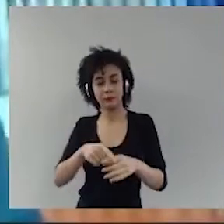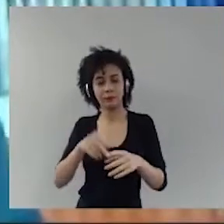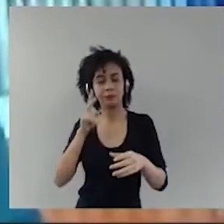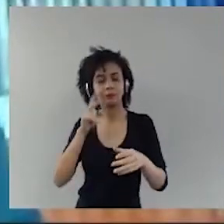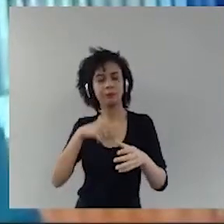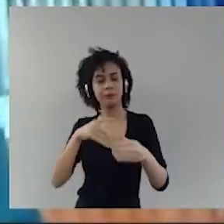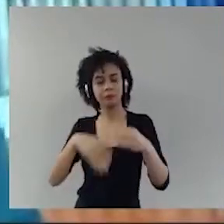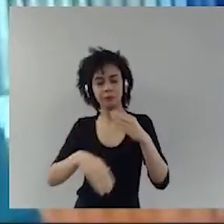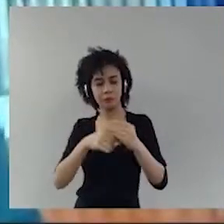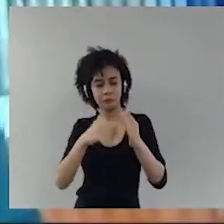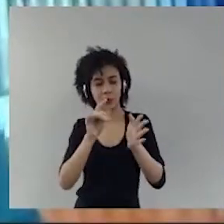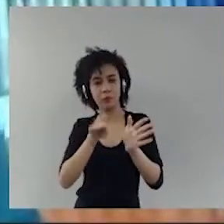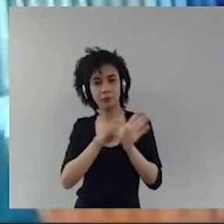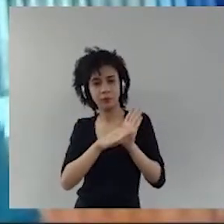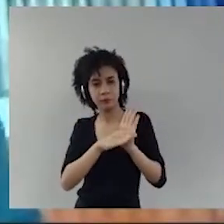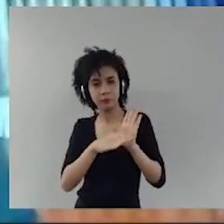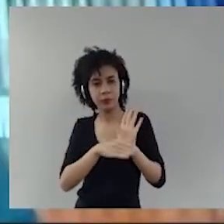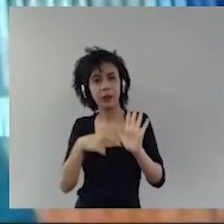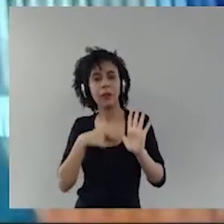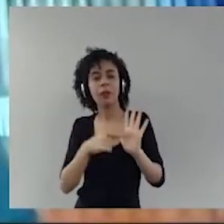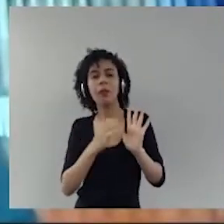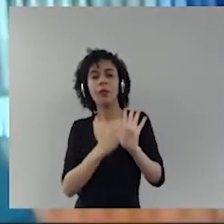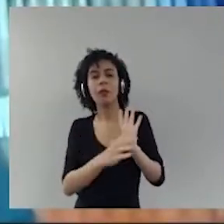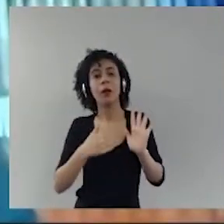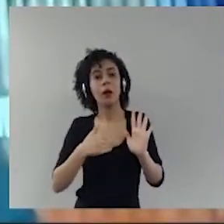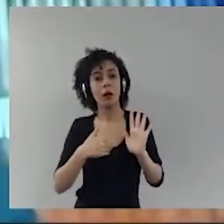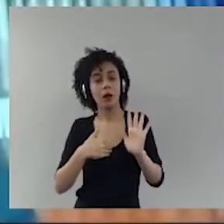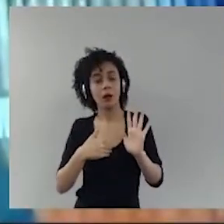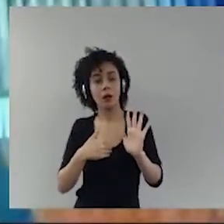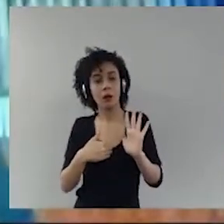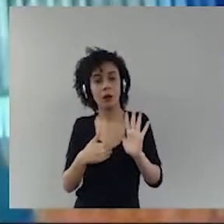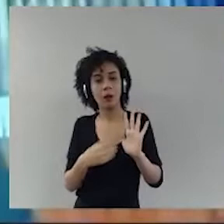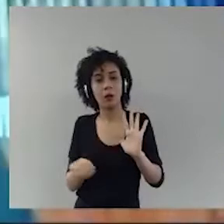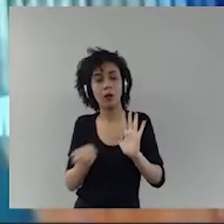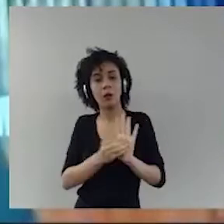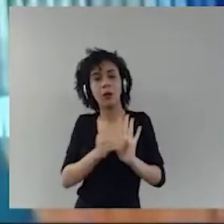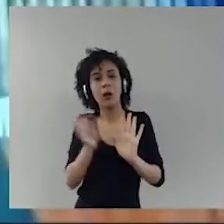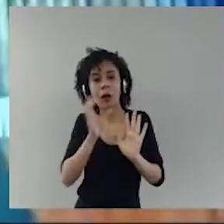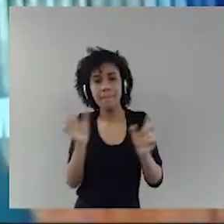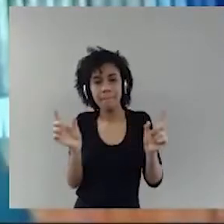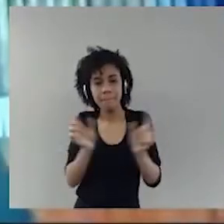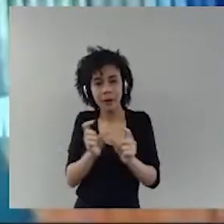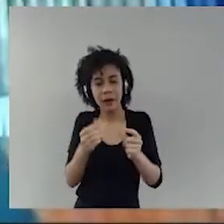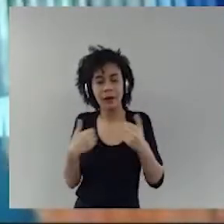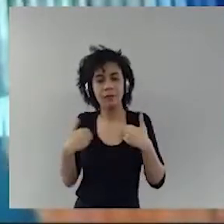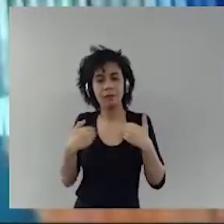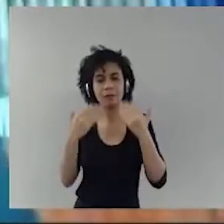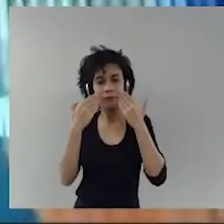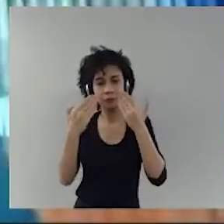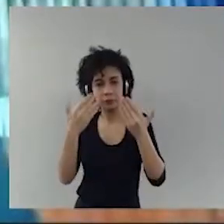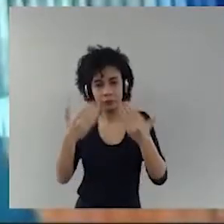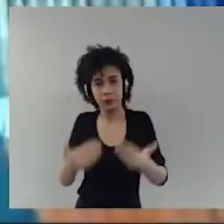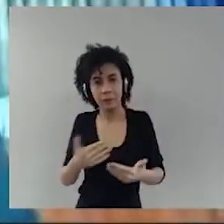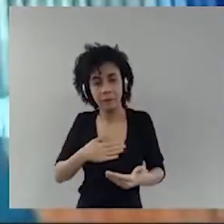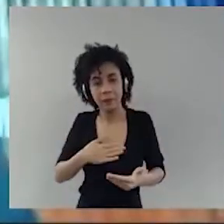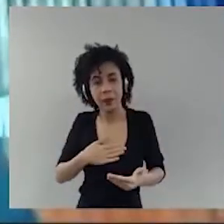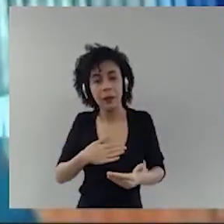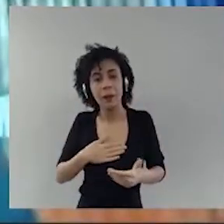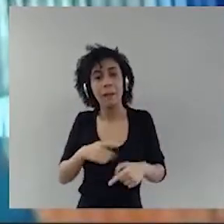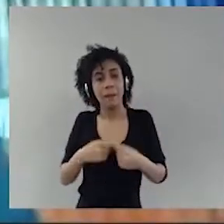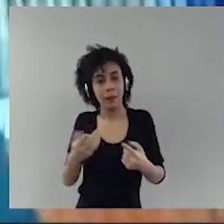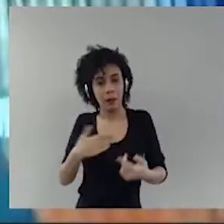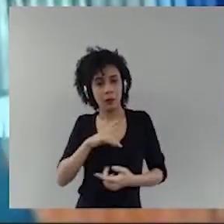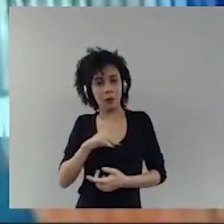roteiro é a um indicativo para que o próximo uma uma breve apresentação minha mais eu